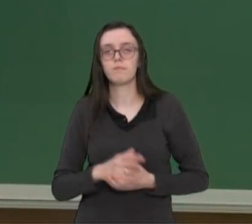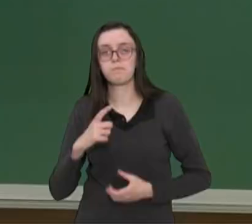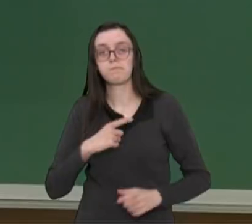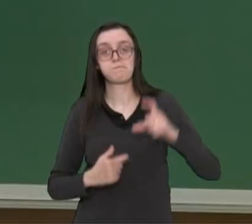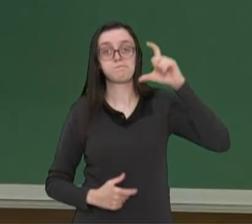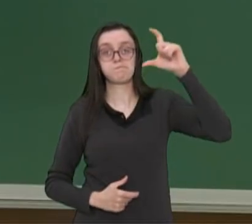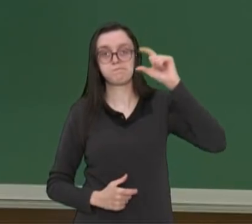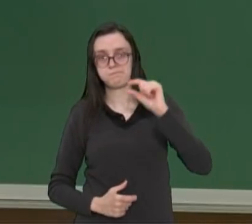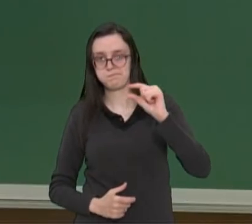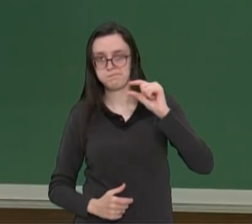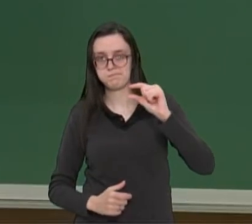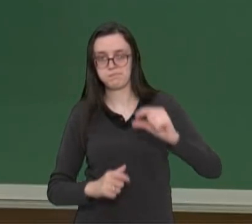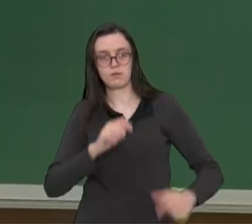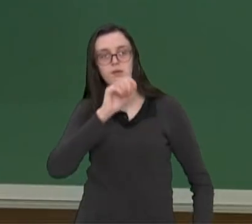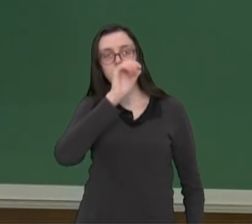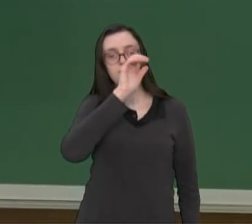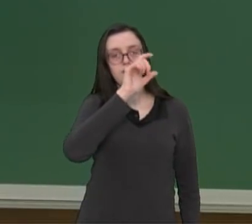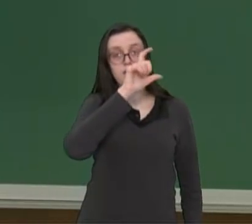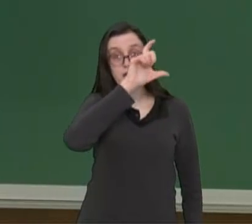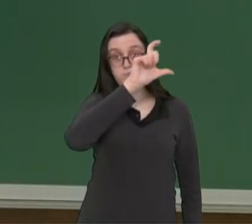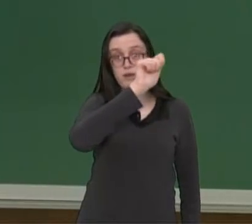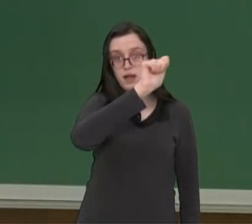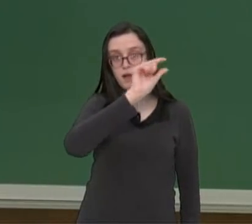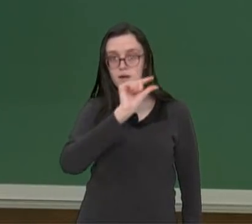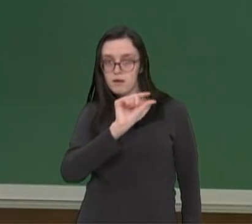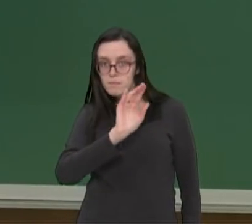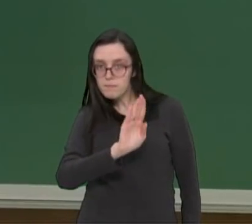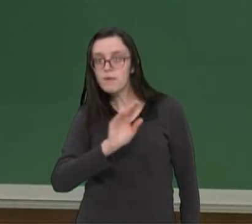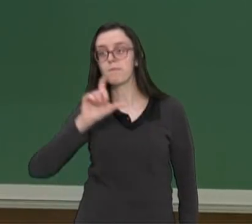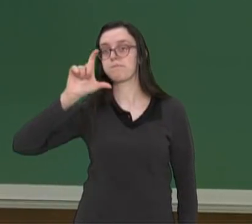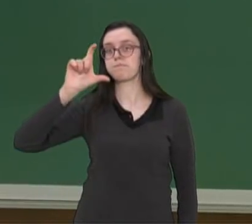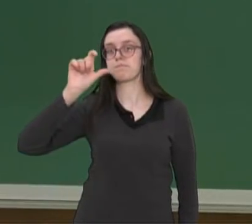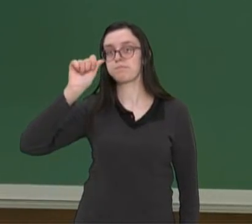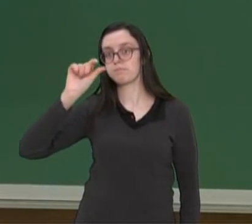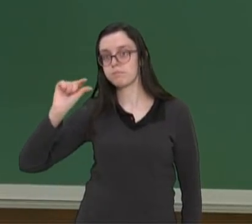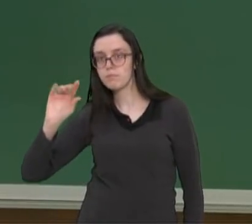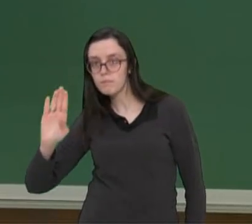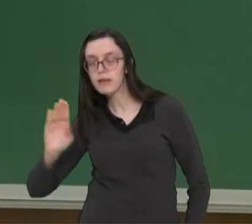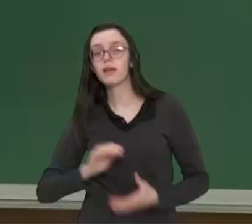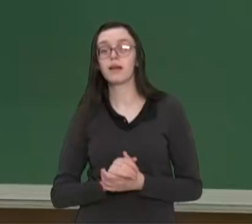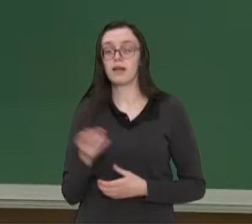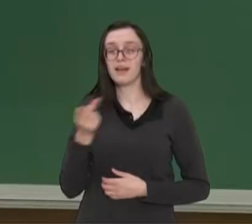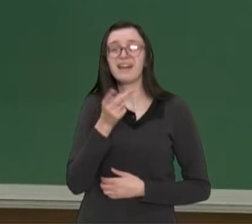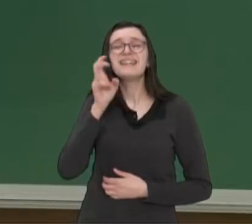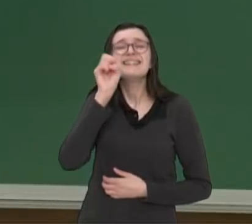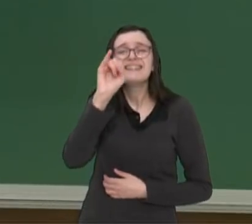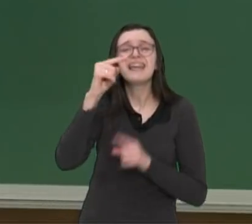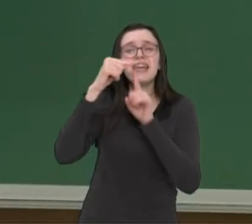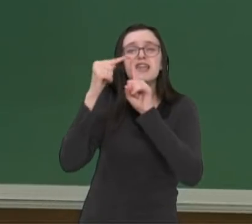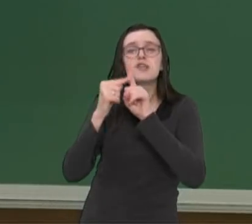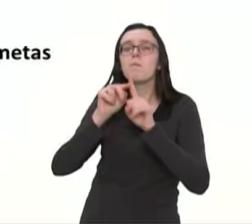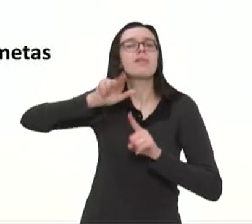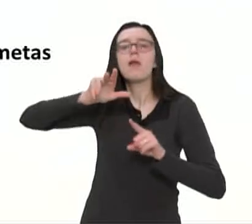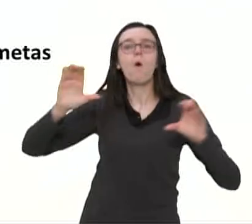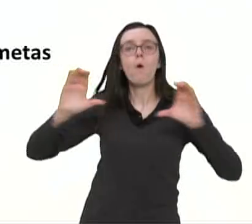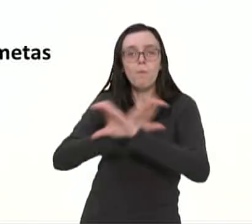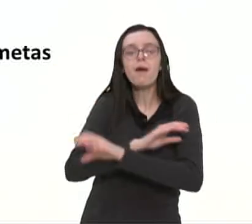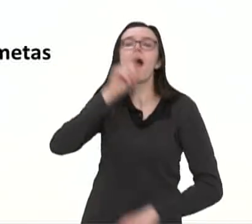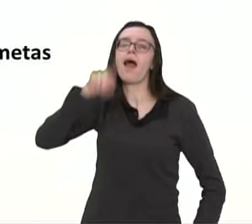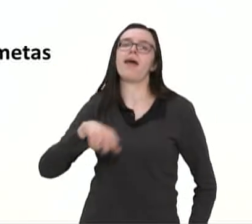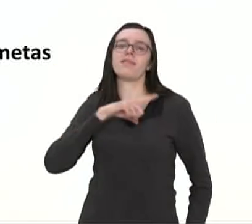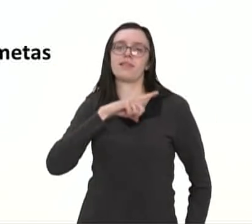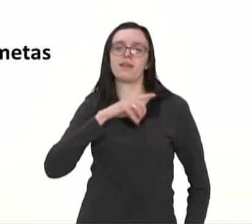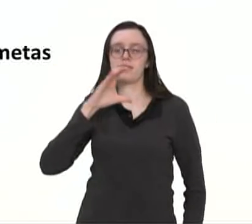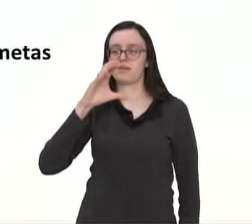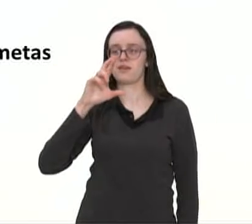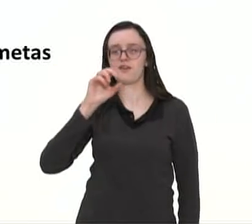outro, Azinho, Bzinho. Quando a ligação é do tipo incompleta, aí sim vai ocorrer o crossing over. E essas